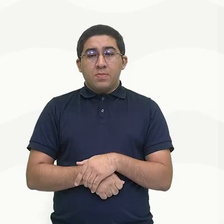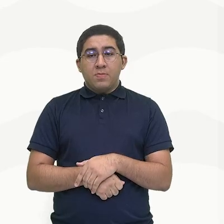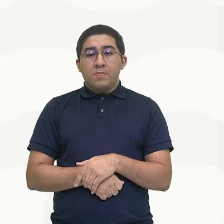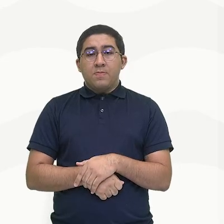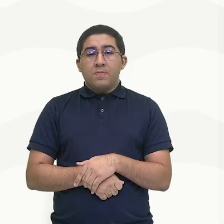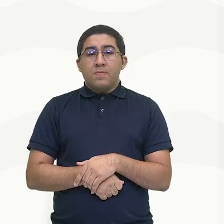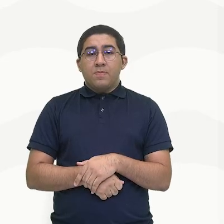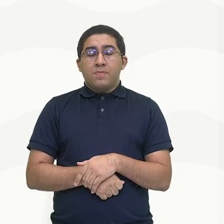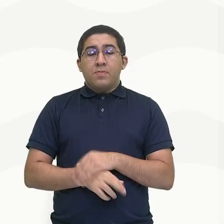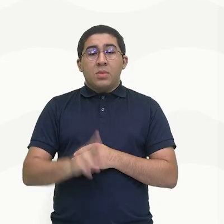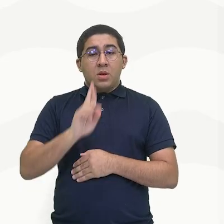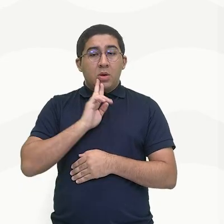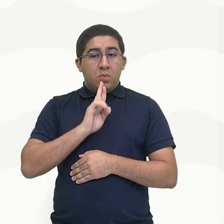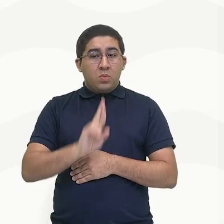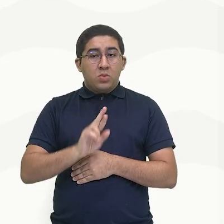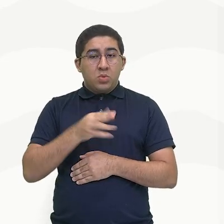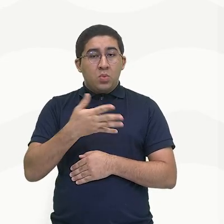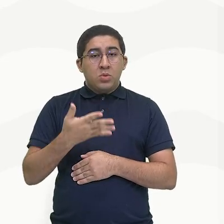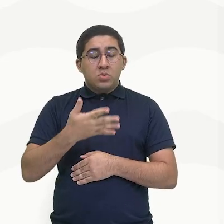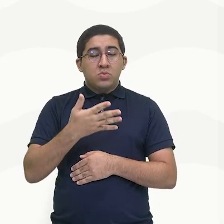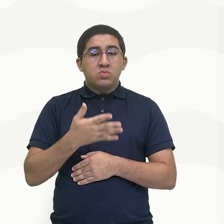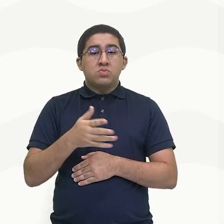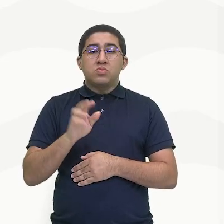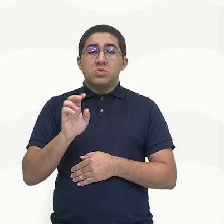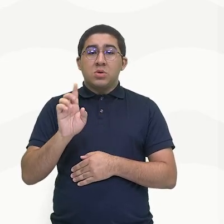7.536. O resultado disso aqui é